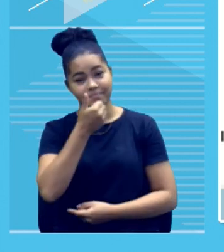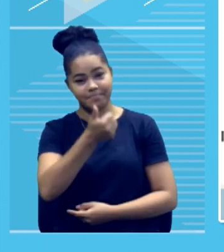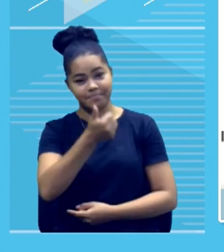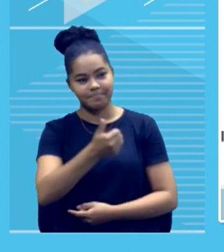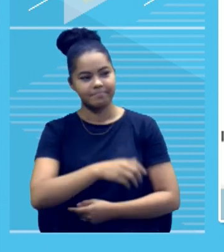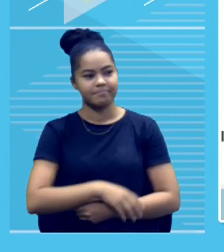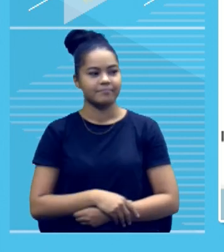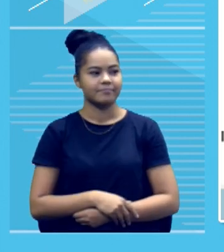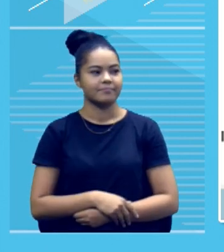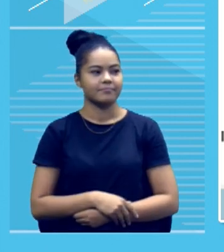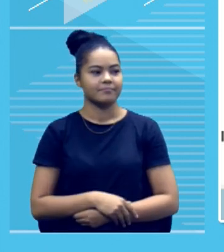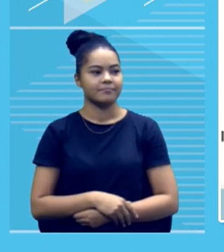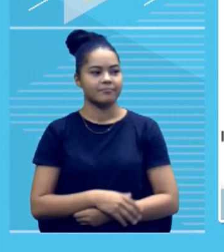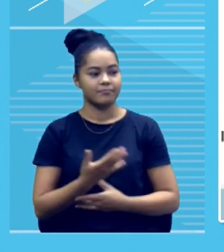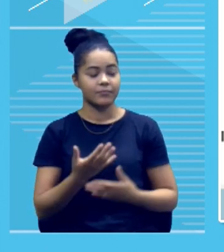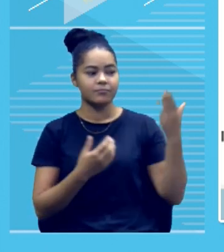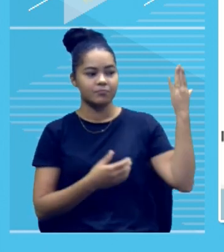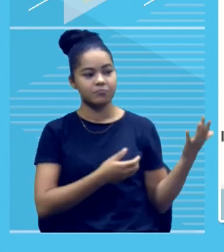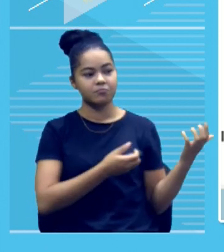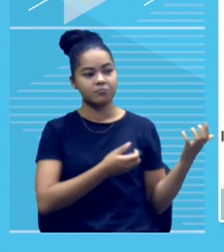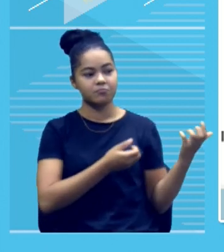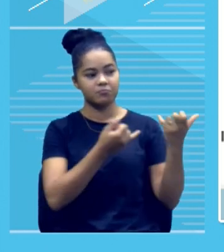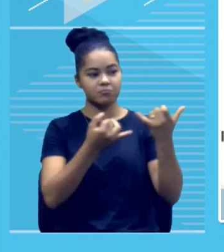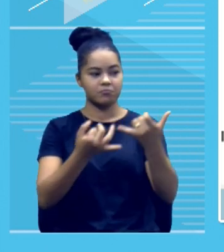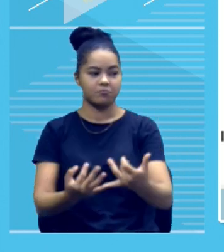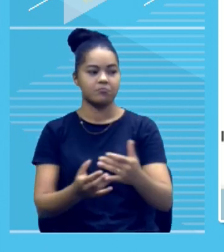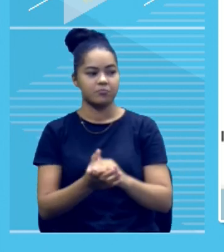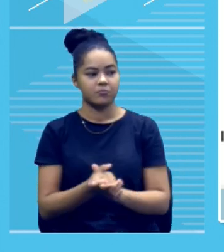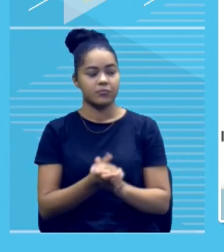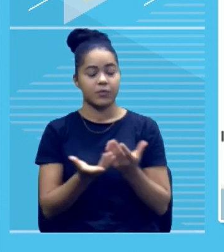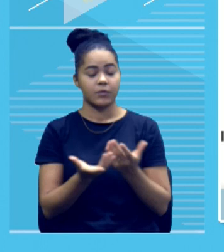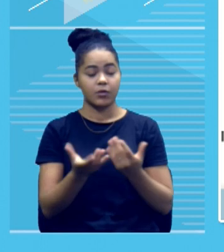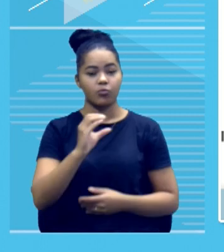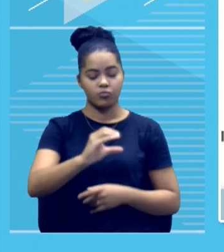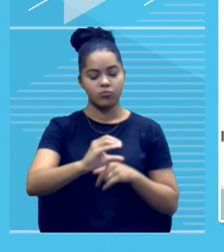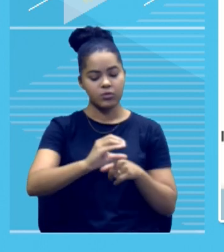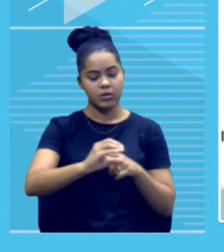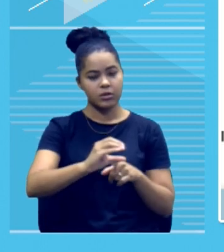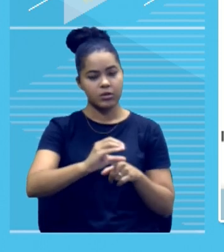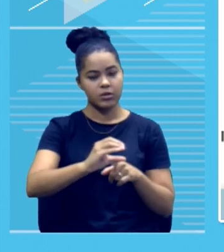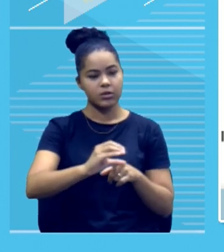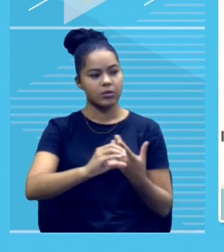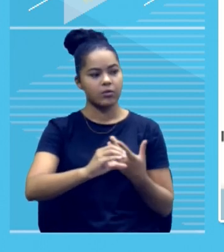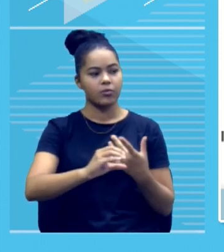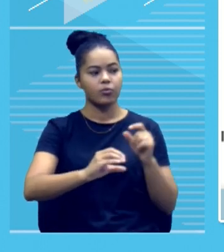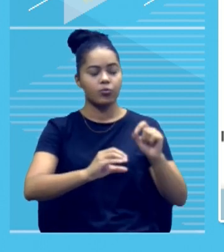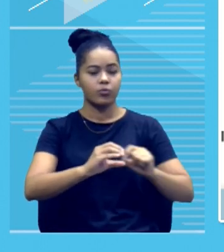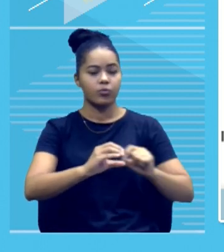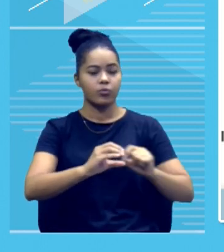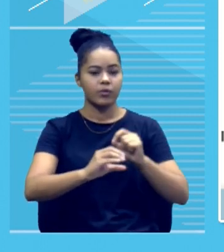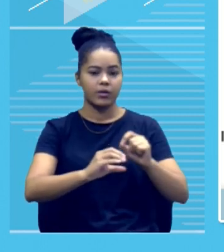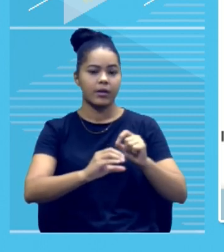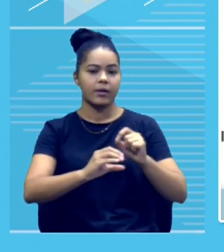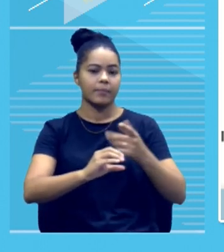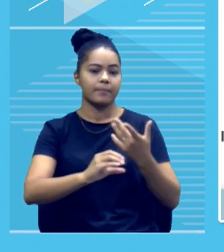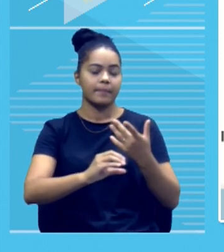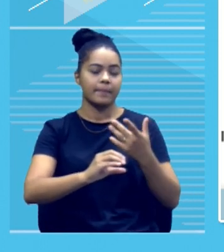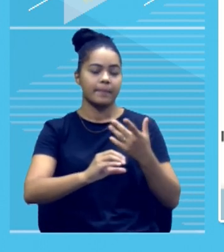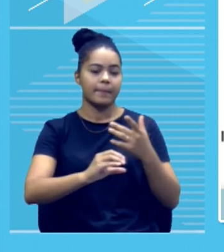aqui, ó, falando mais do carbono quiral. Olha o que eu falei aqui para vocês, ó. Esse carbono aqui que eu estou marcando, ele é assimétrico. Por quê,